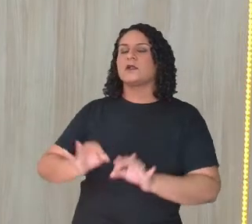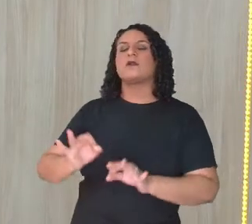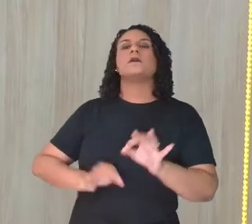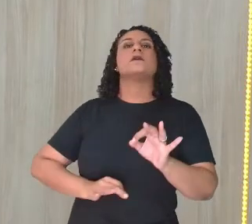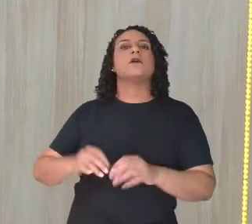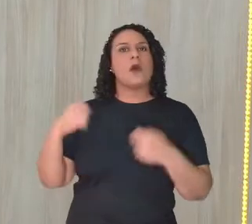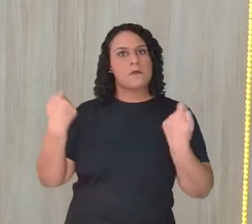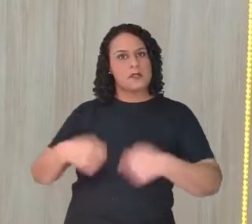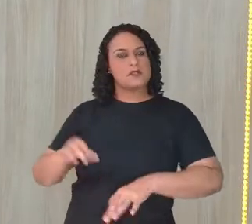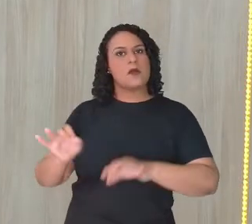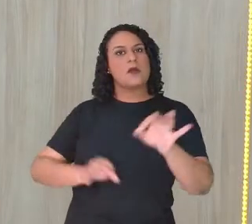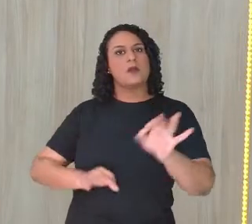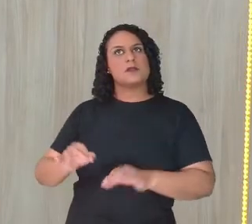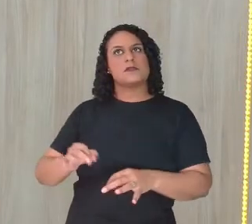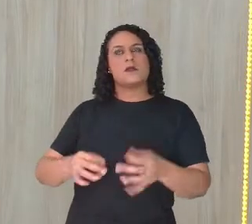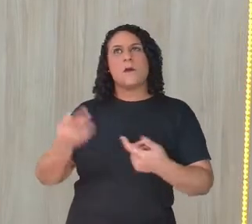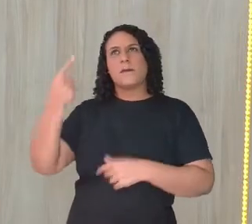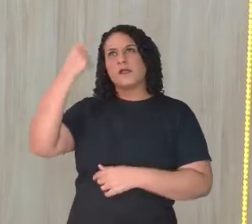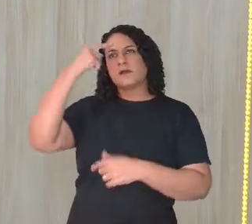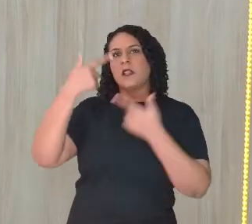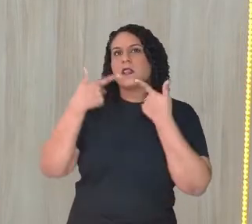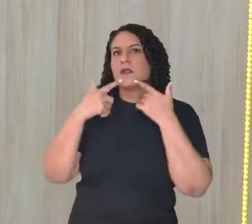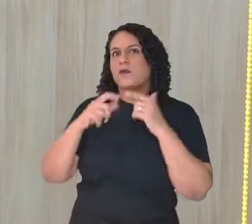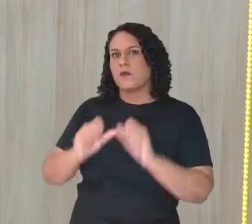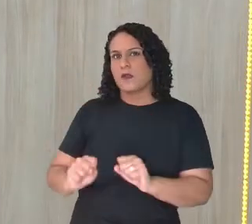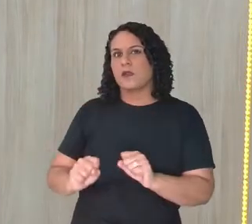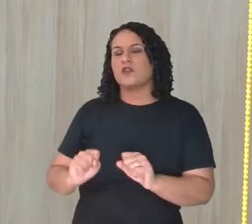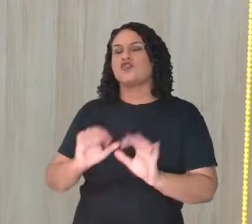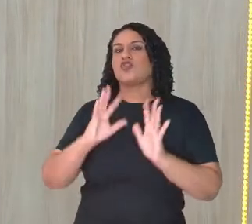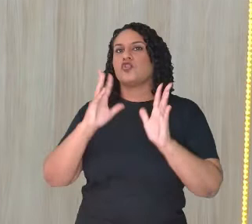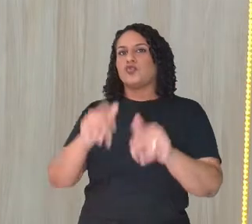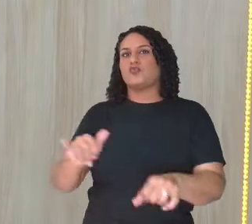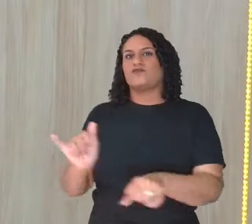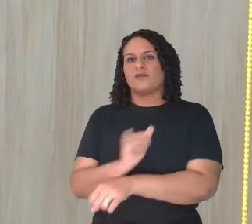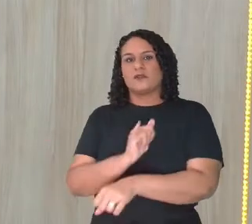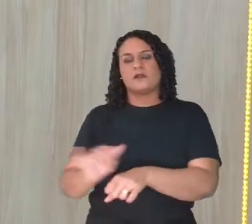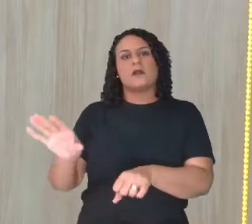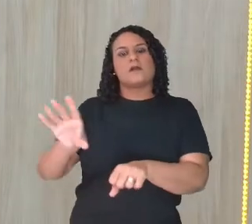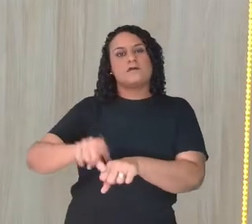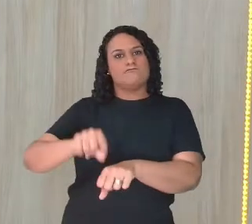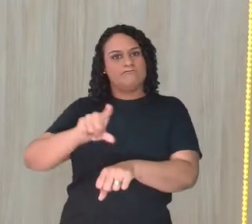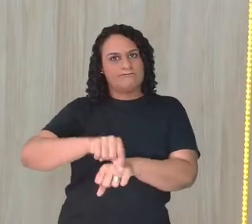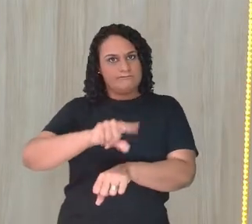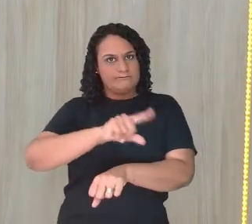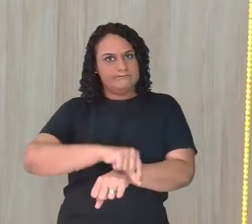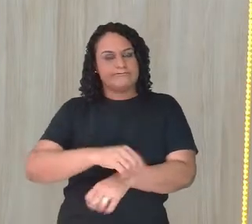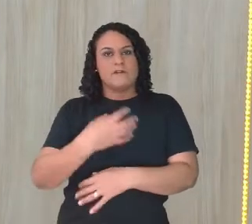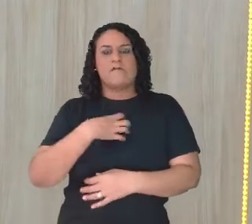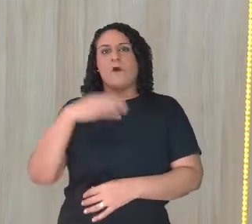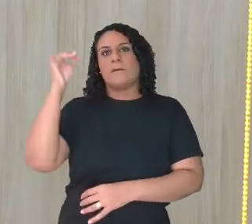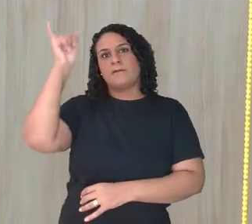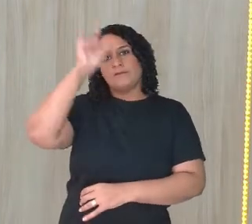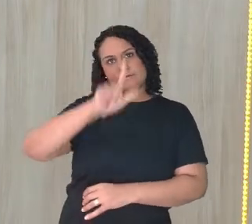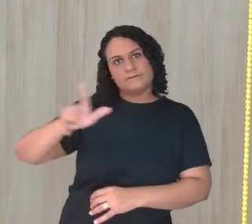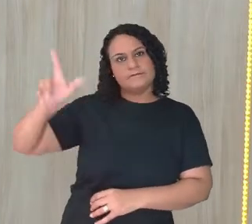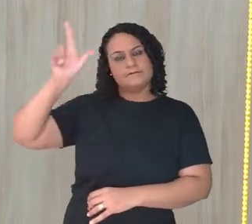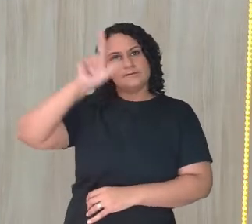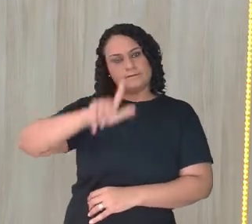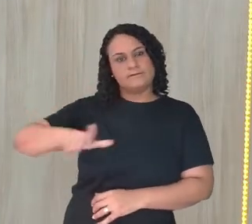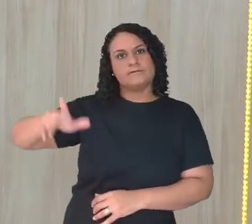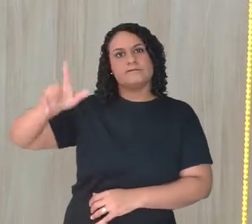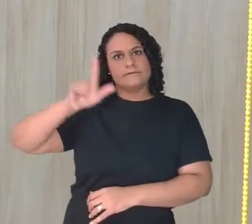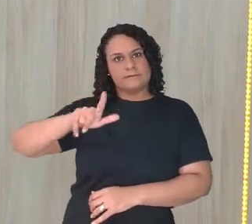linguisticamente falando, né? Organizar aí todas as estratégias argumentativas, todos os argumentos de forma lógica, a